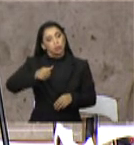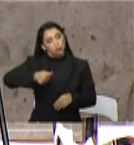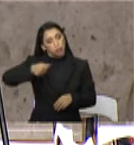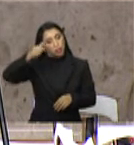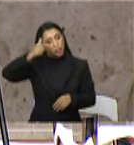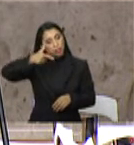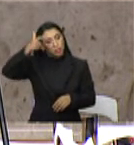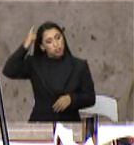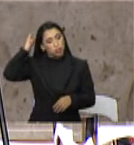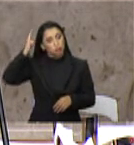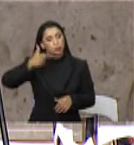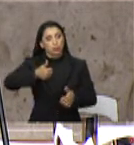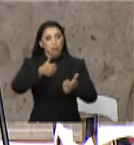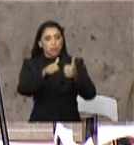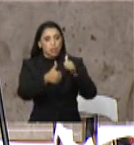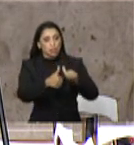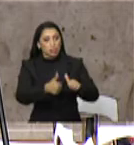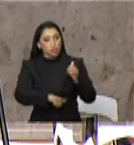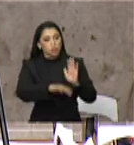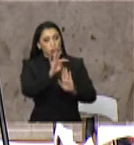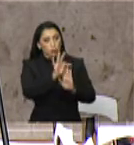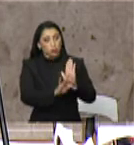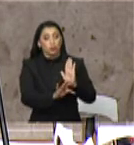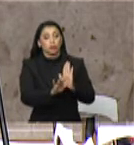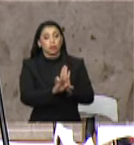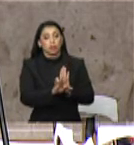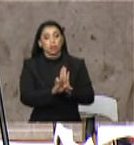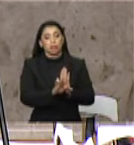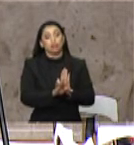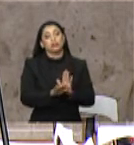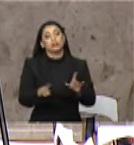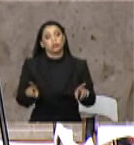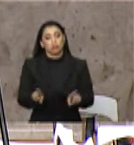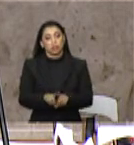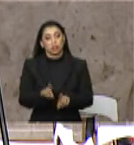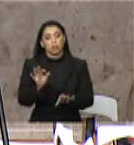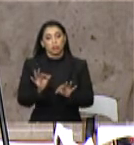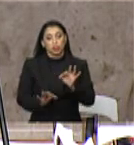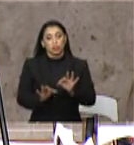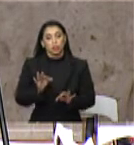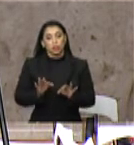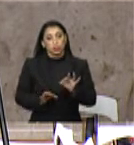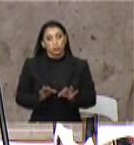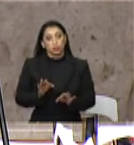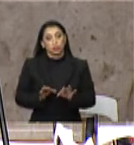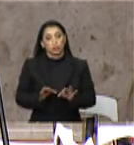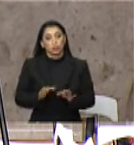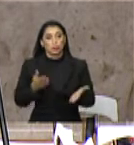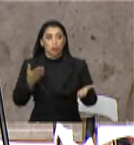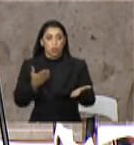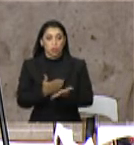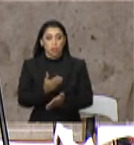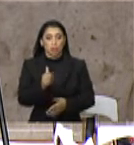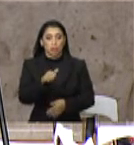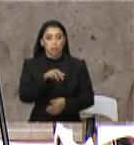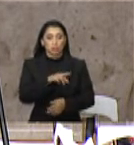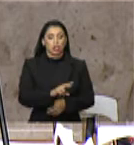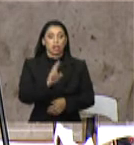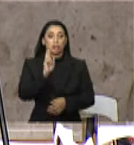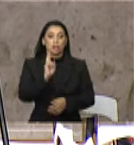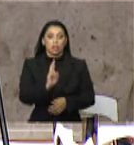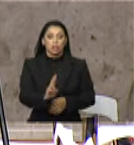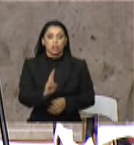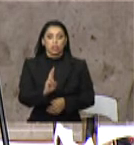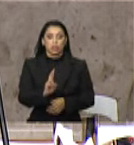Alexandre de Moraes que também julgando que julgava procedente a ação